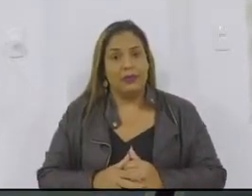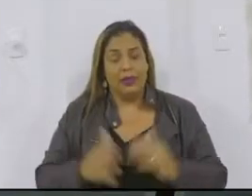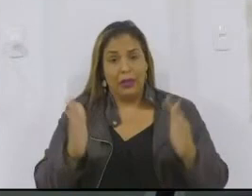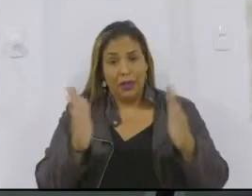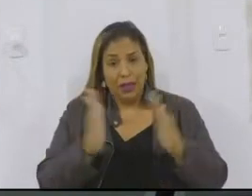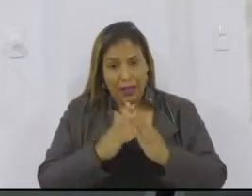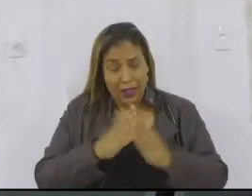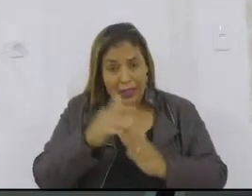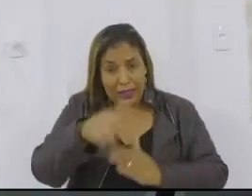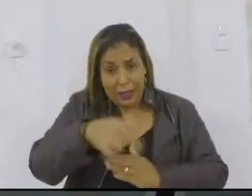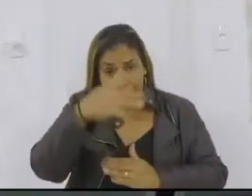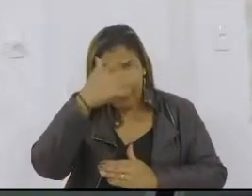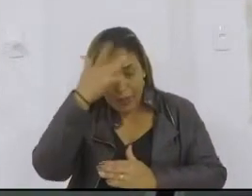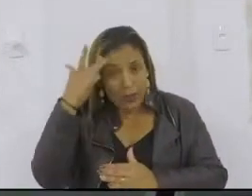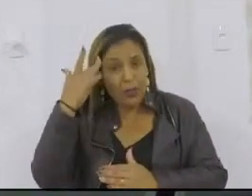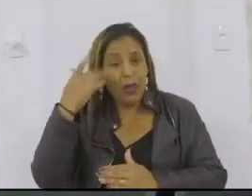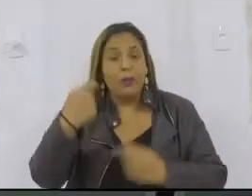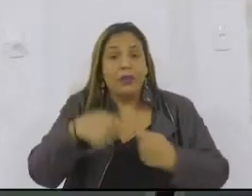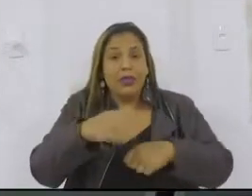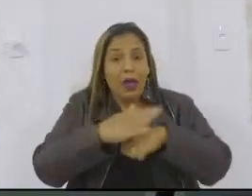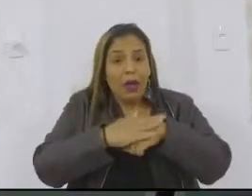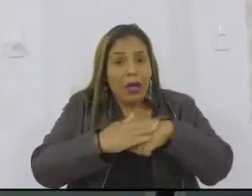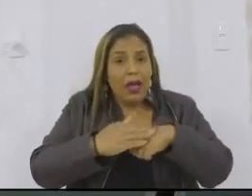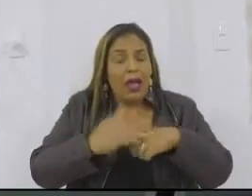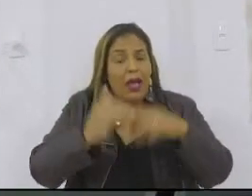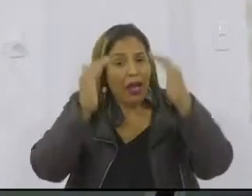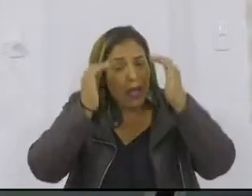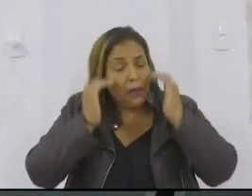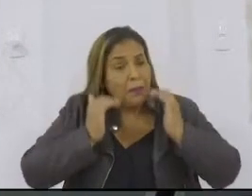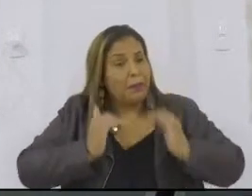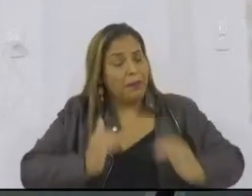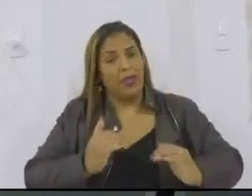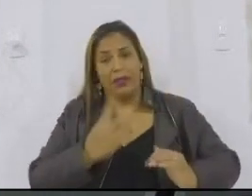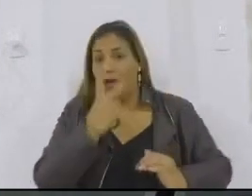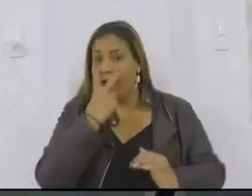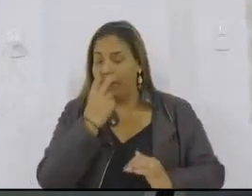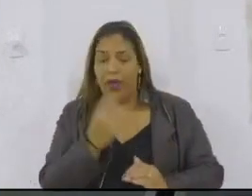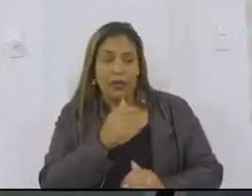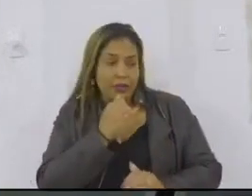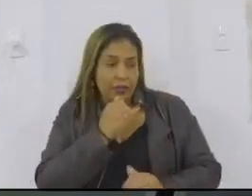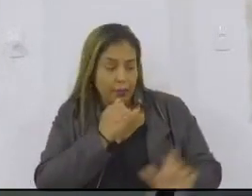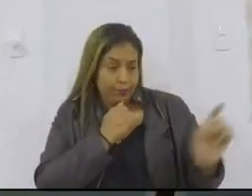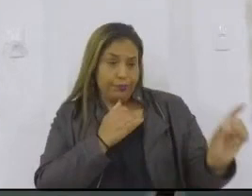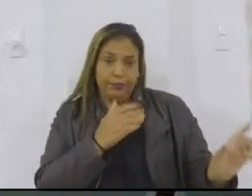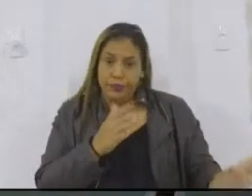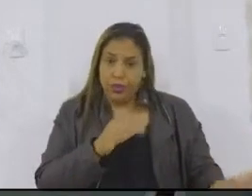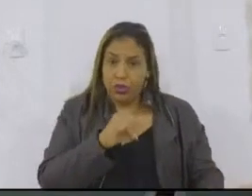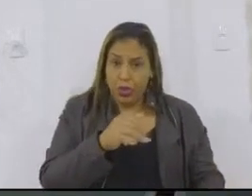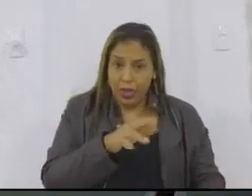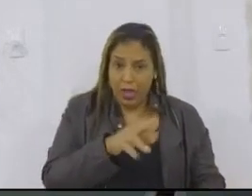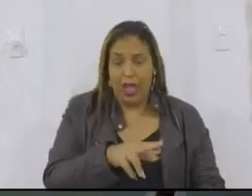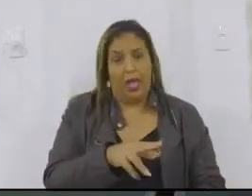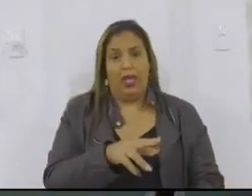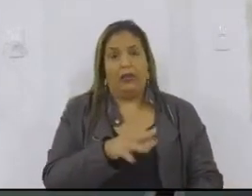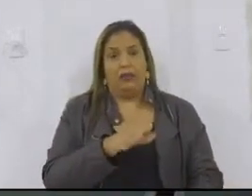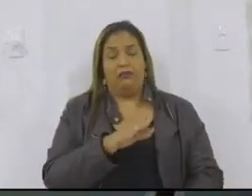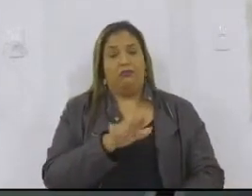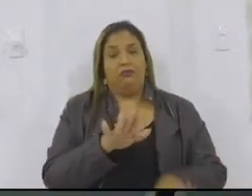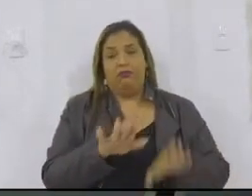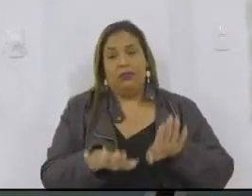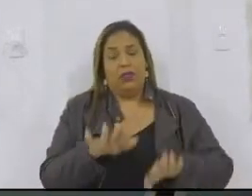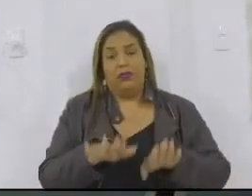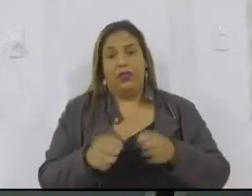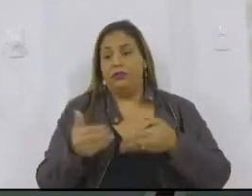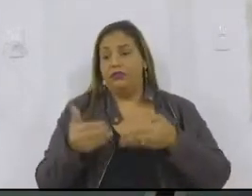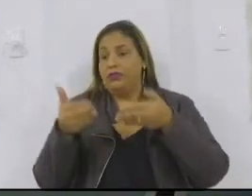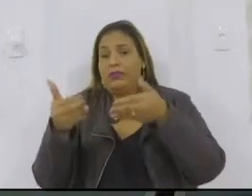de respeito, de carinho. Essas vans, por exemplo, que estão aí, de repente entrar ali